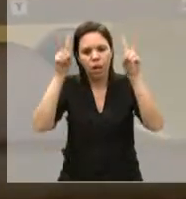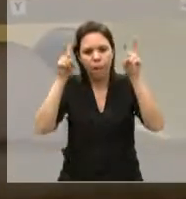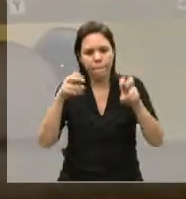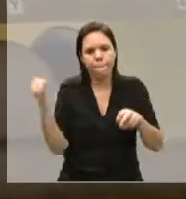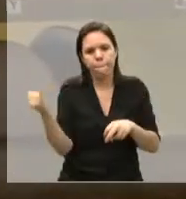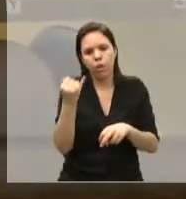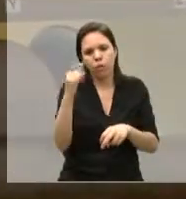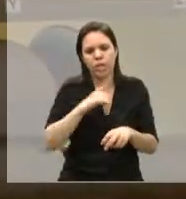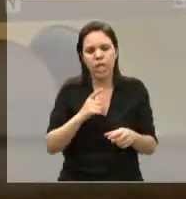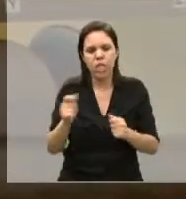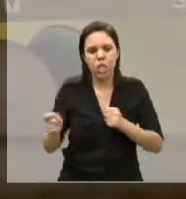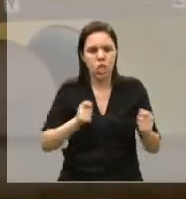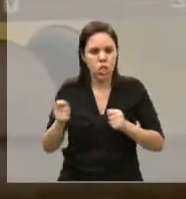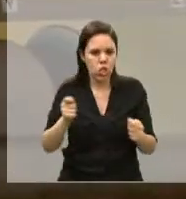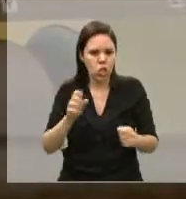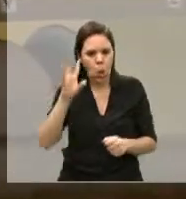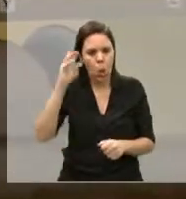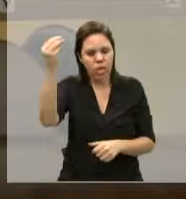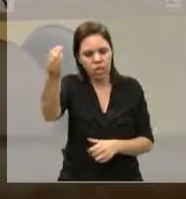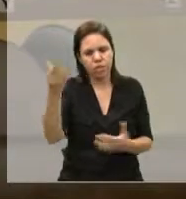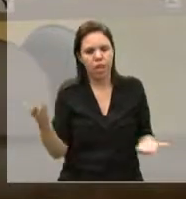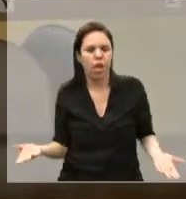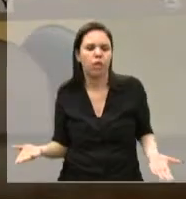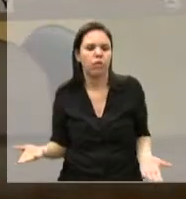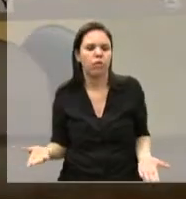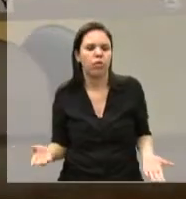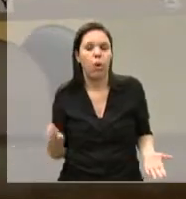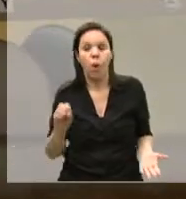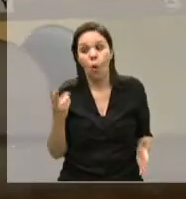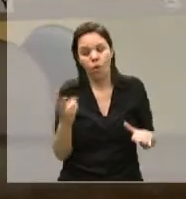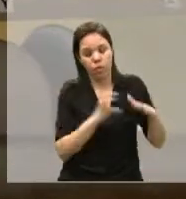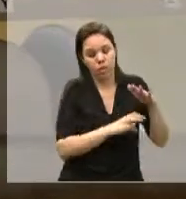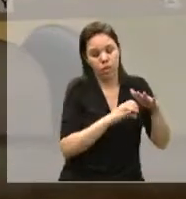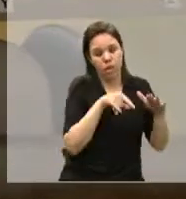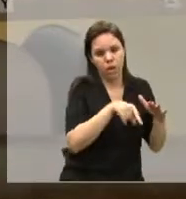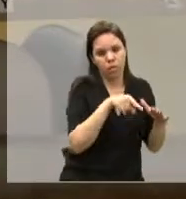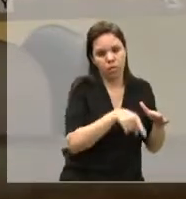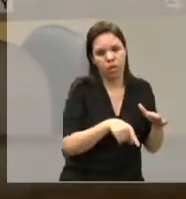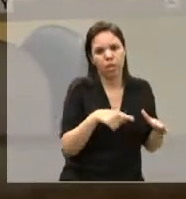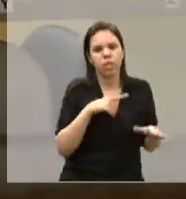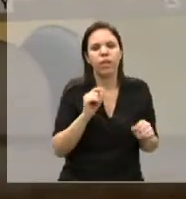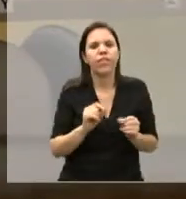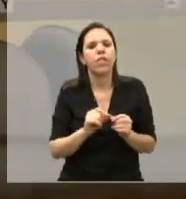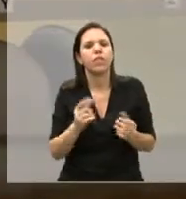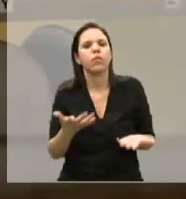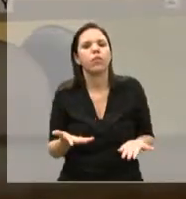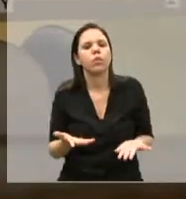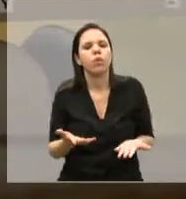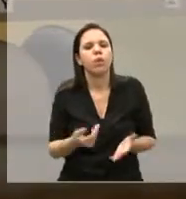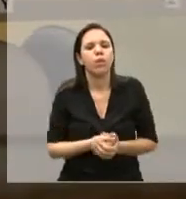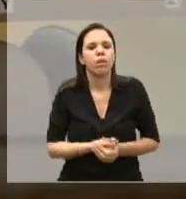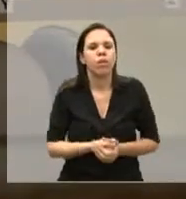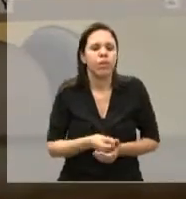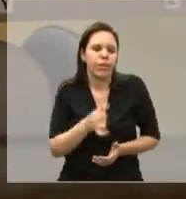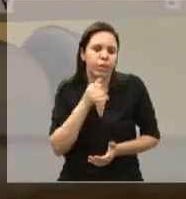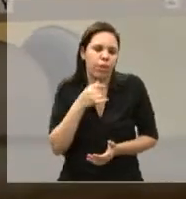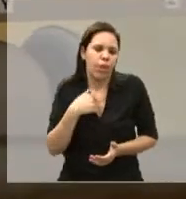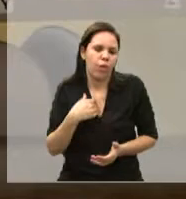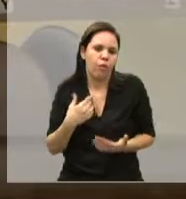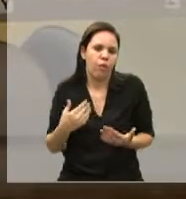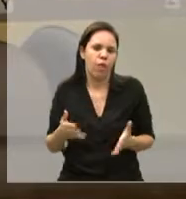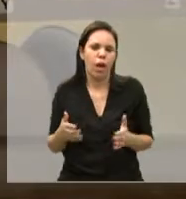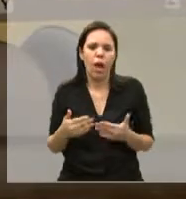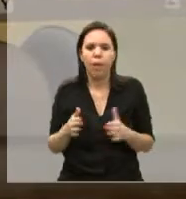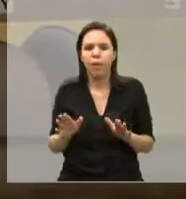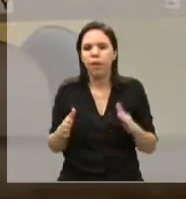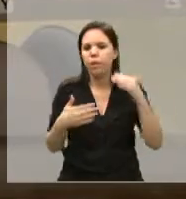precisa ter esse domínio, ou porque você está numa empresa e essa empresa está fazendo um desvio, que ela vai, por exemplo, vou abrir o meu e-commerce agora,